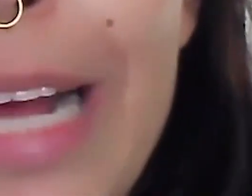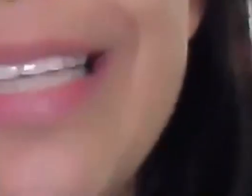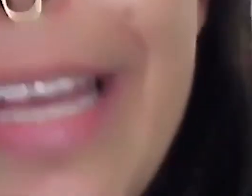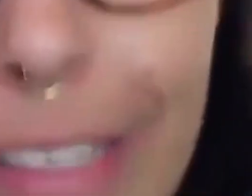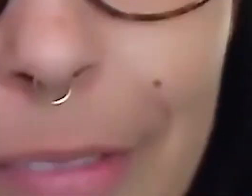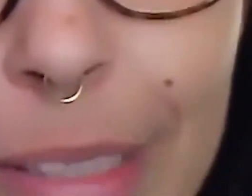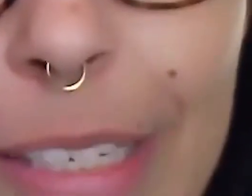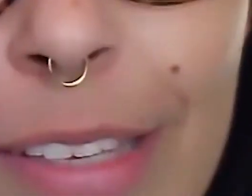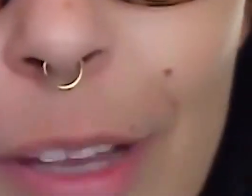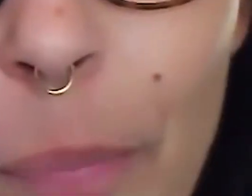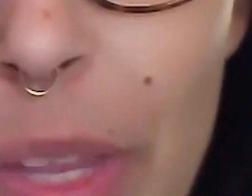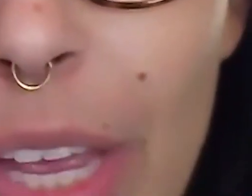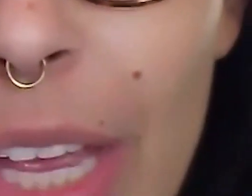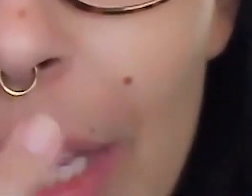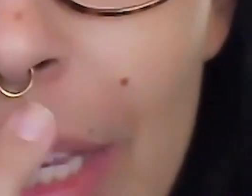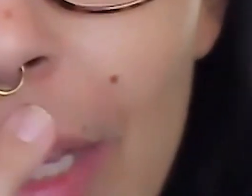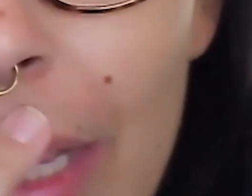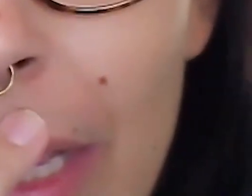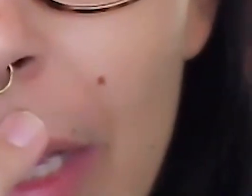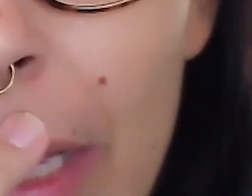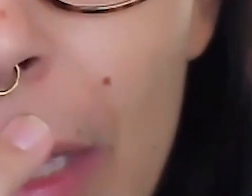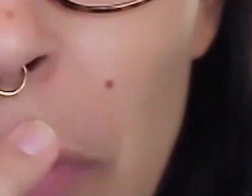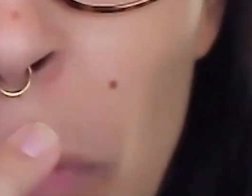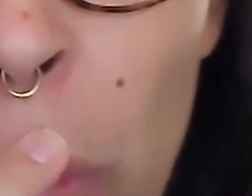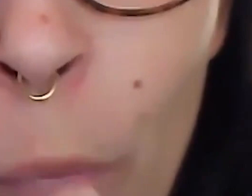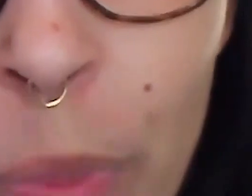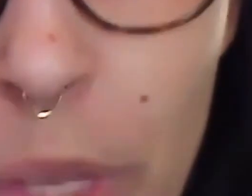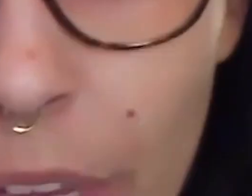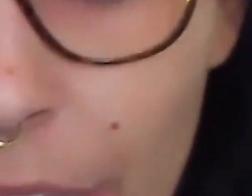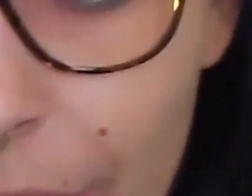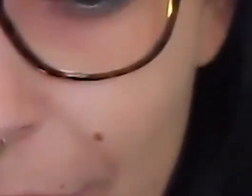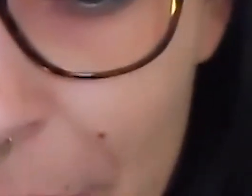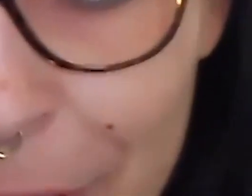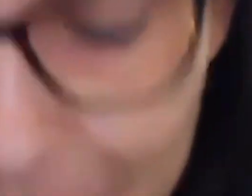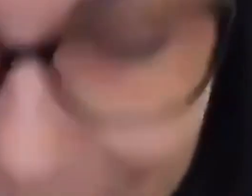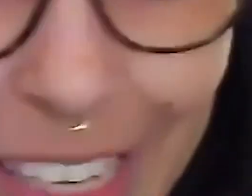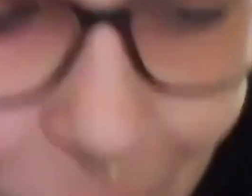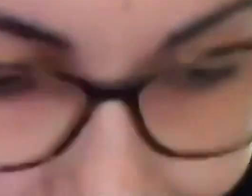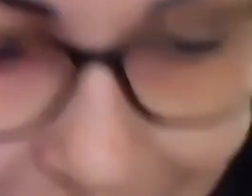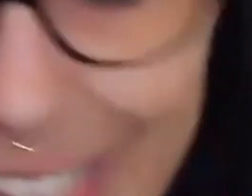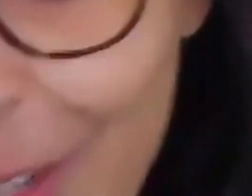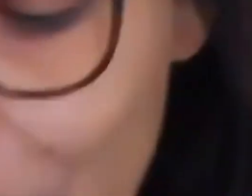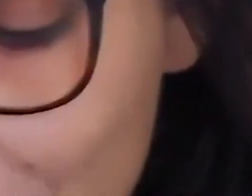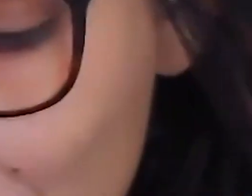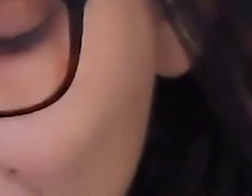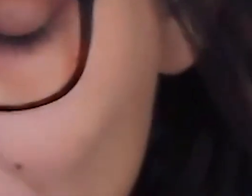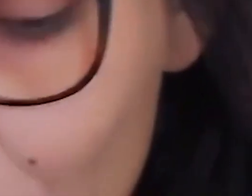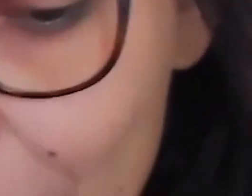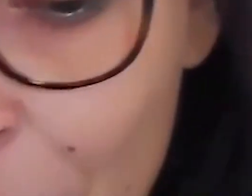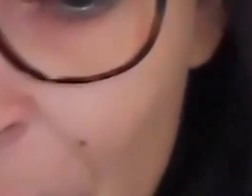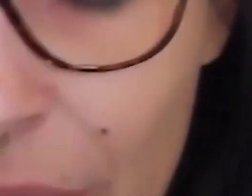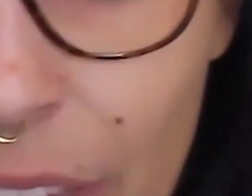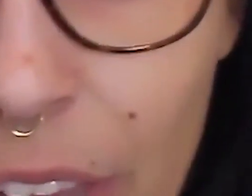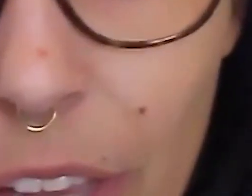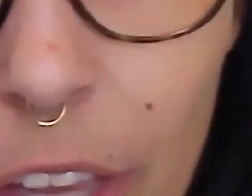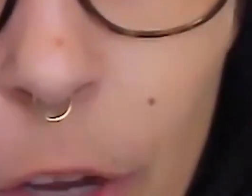à cadeia em si. E, bom, agora trazendo aqui para a minha